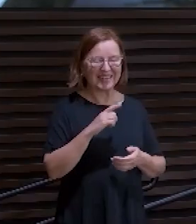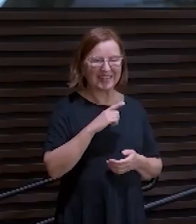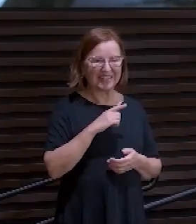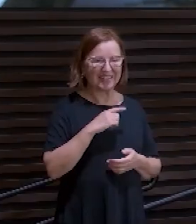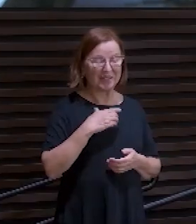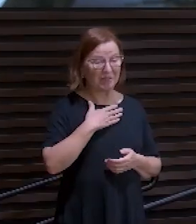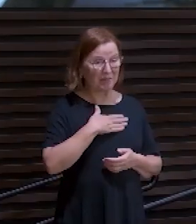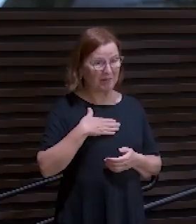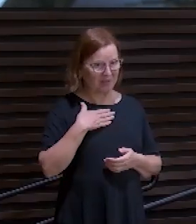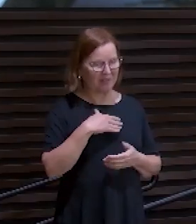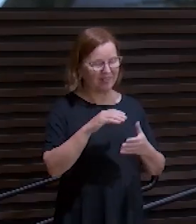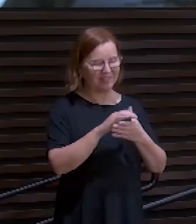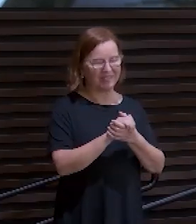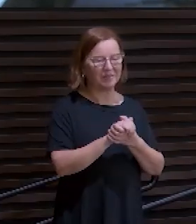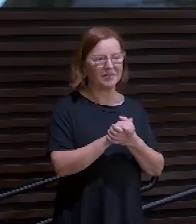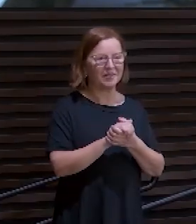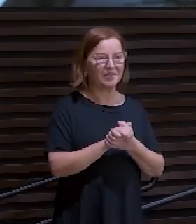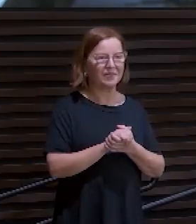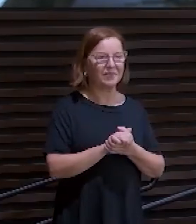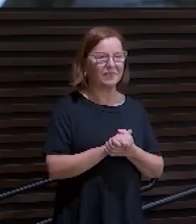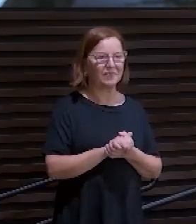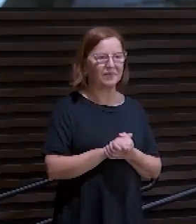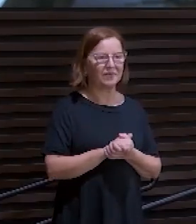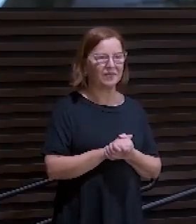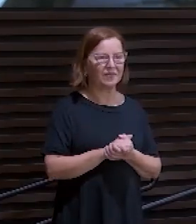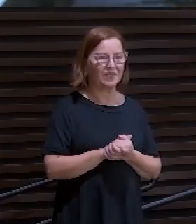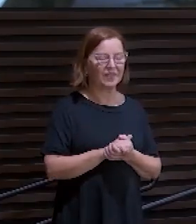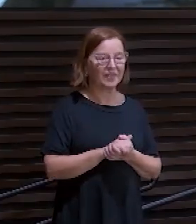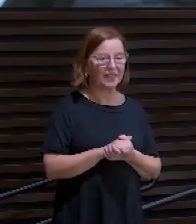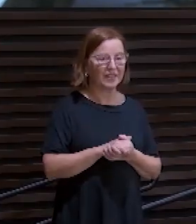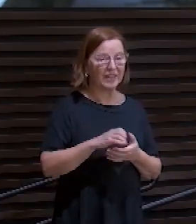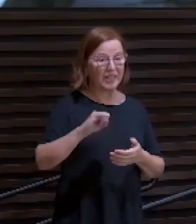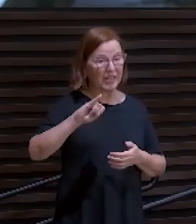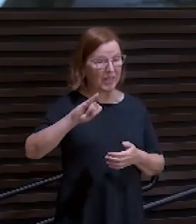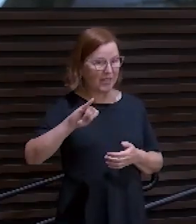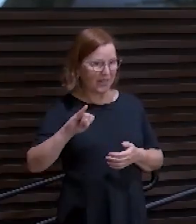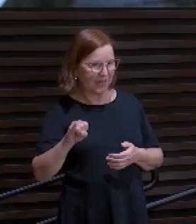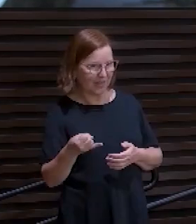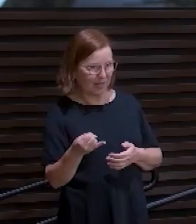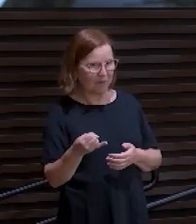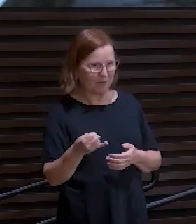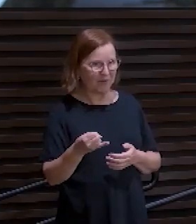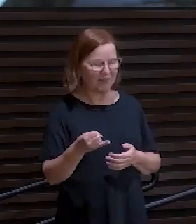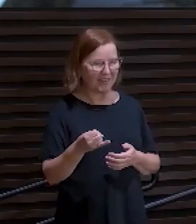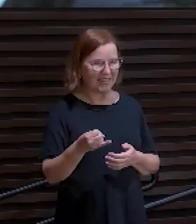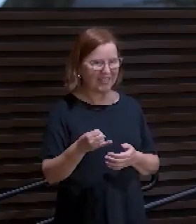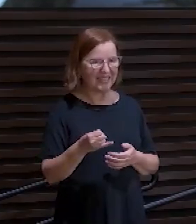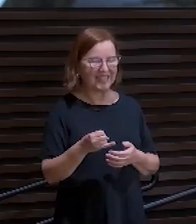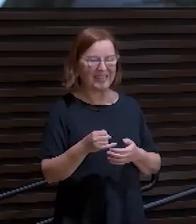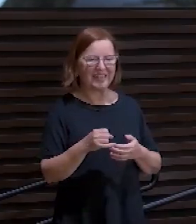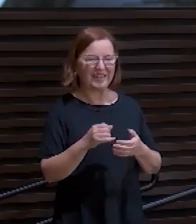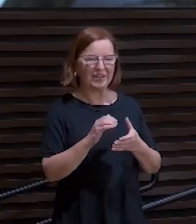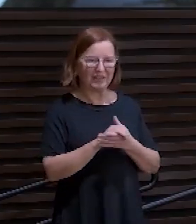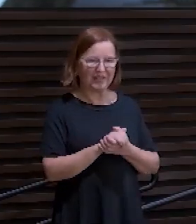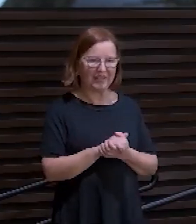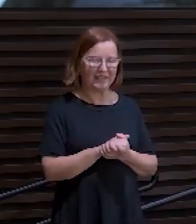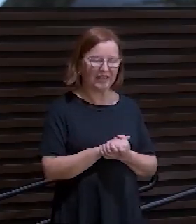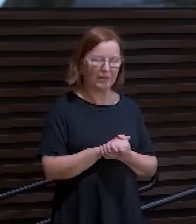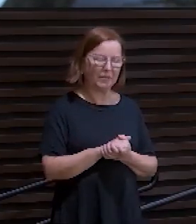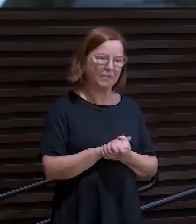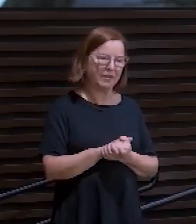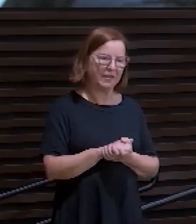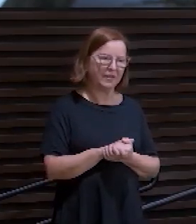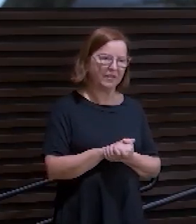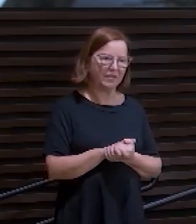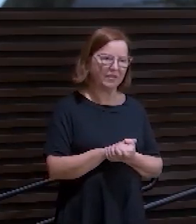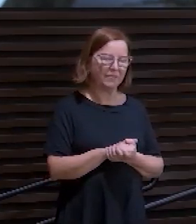do casamento. E usufruir destes prazeres de viajar sozinho com aquele que agora é seu namorado, mas se